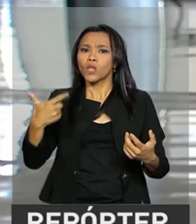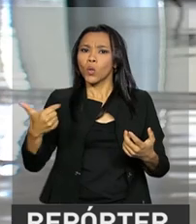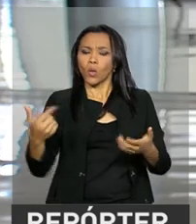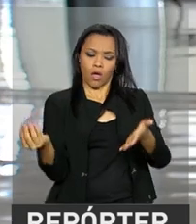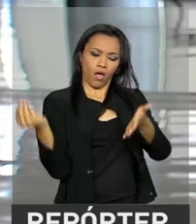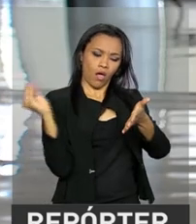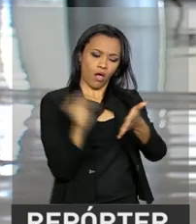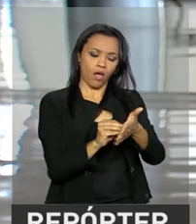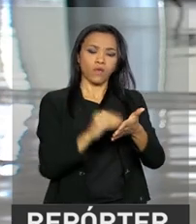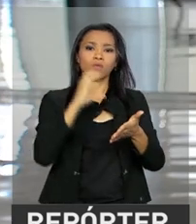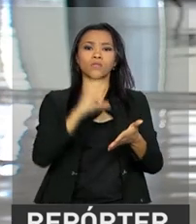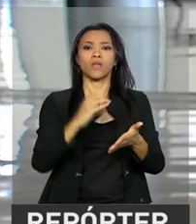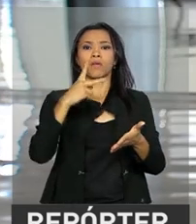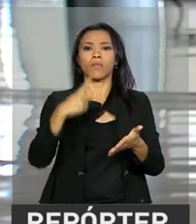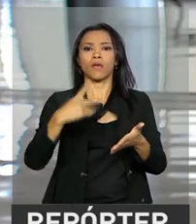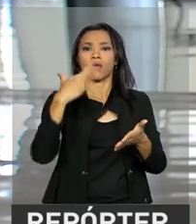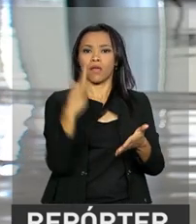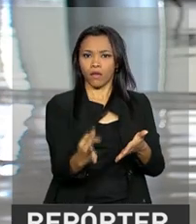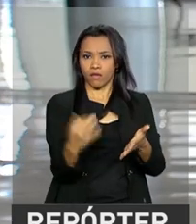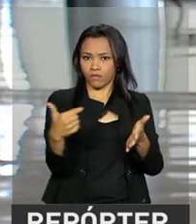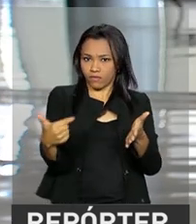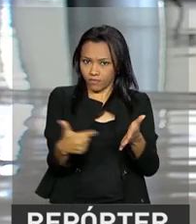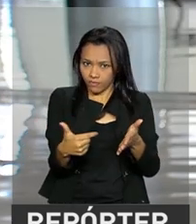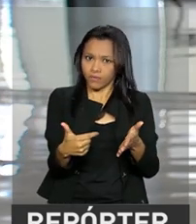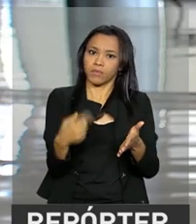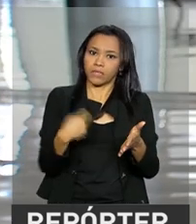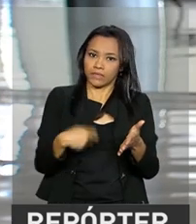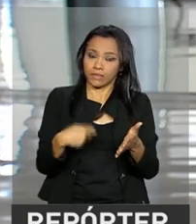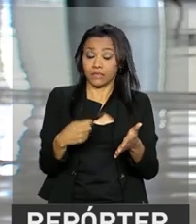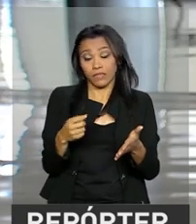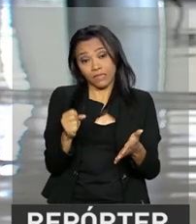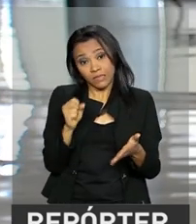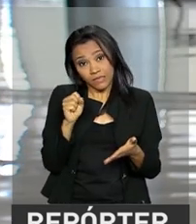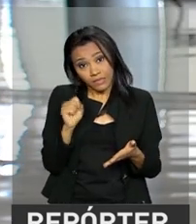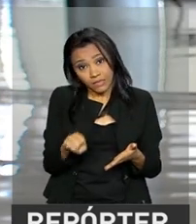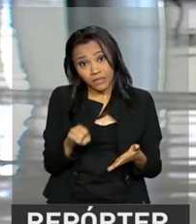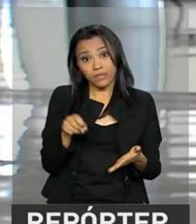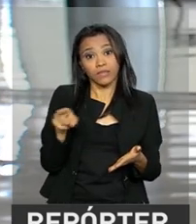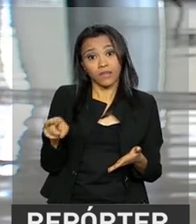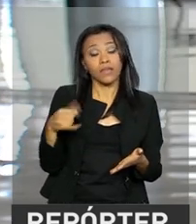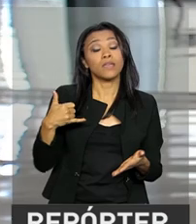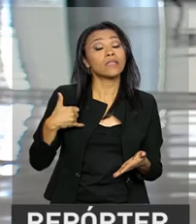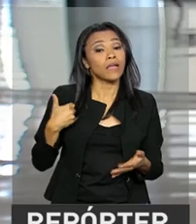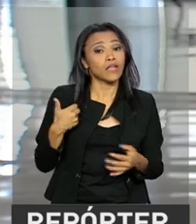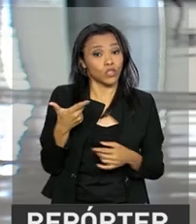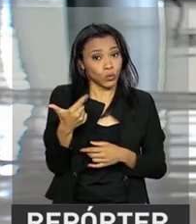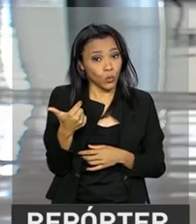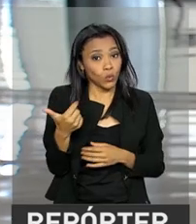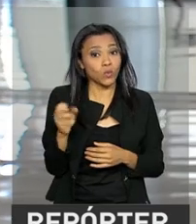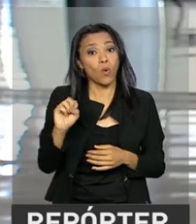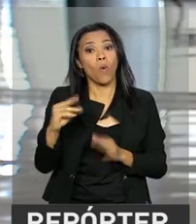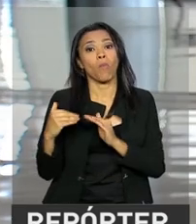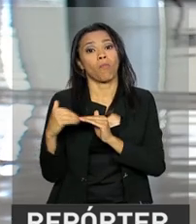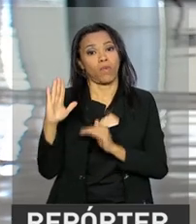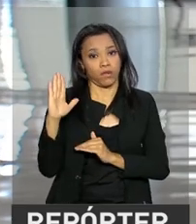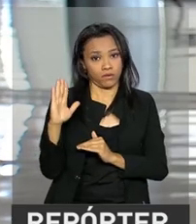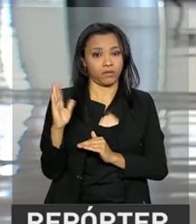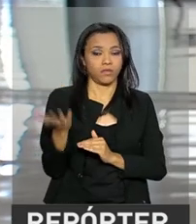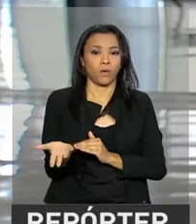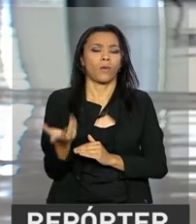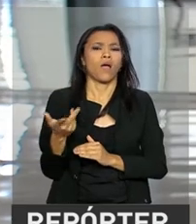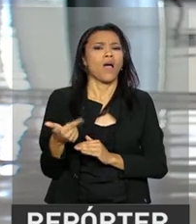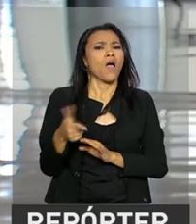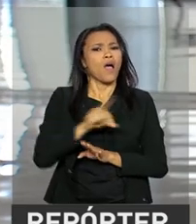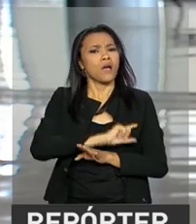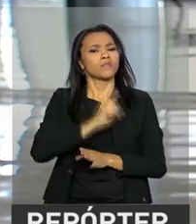CPF o cadastro de pessoas físicas caso eles tenham 12 anos ou mais até então a